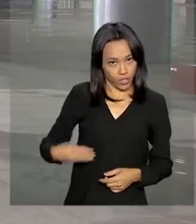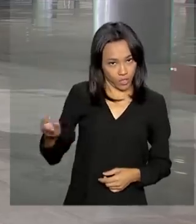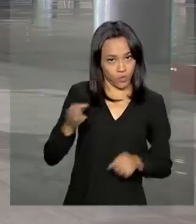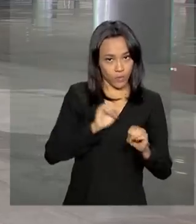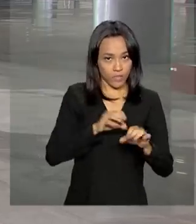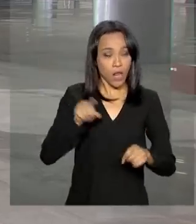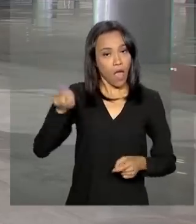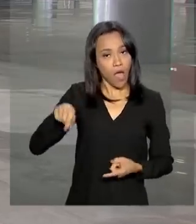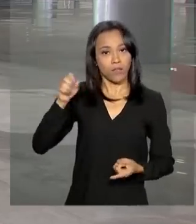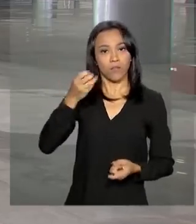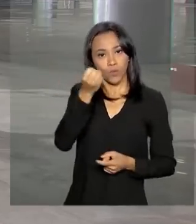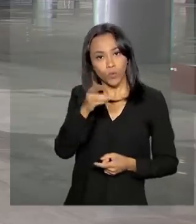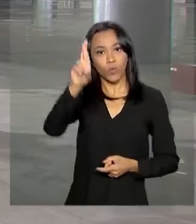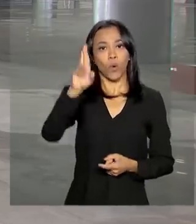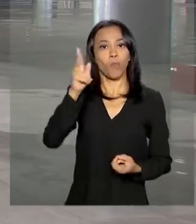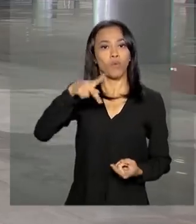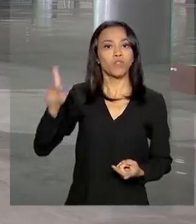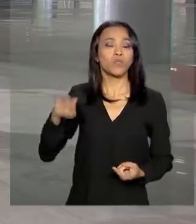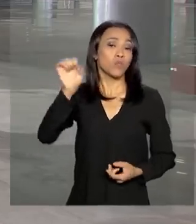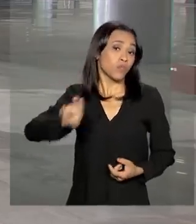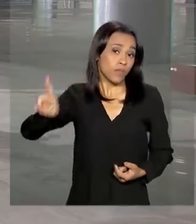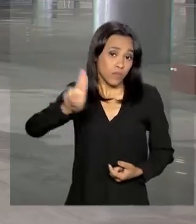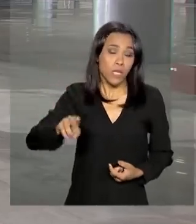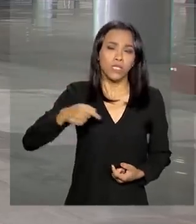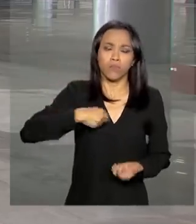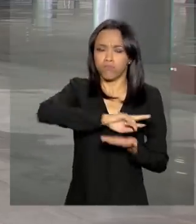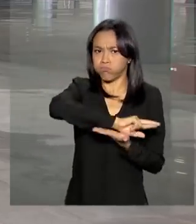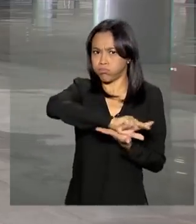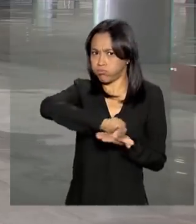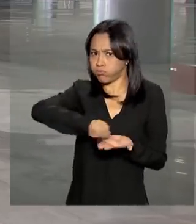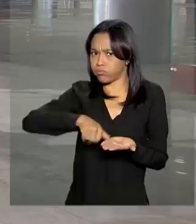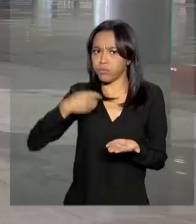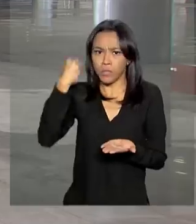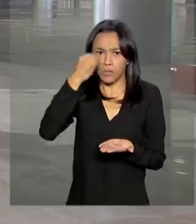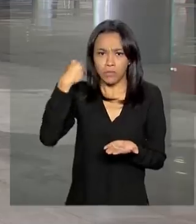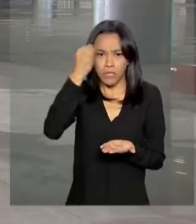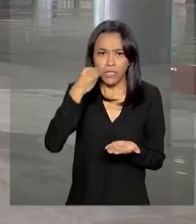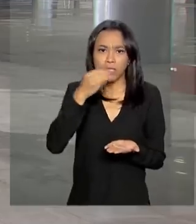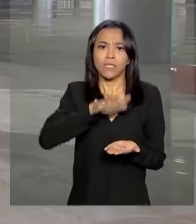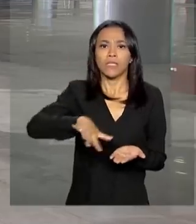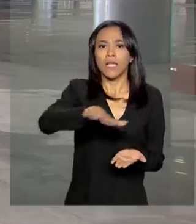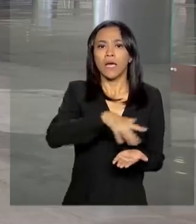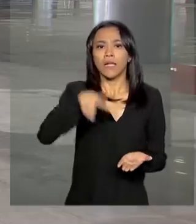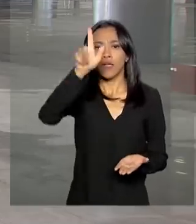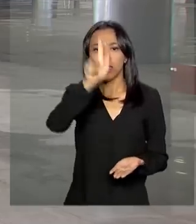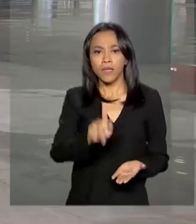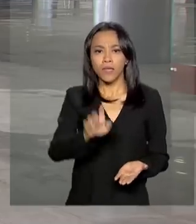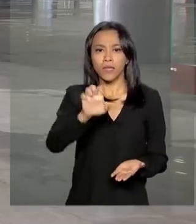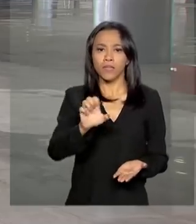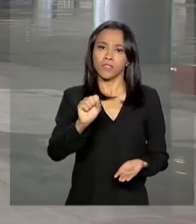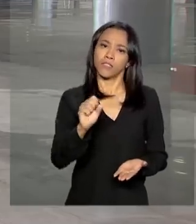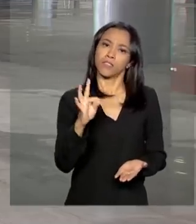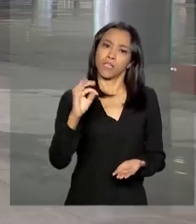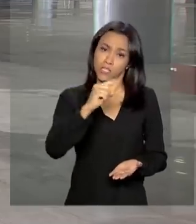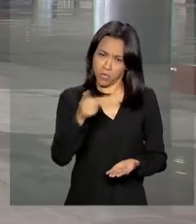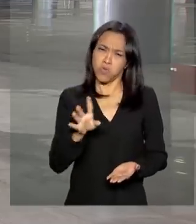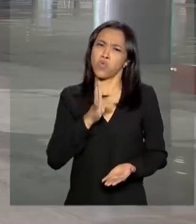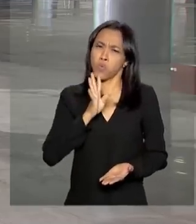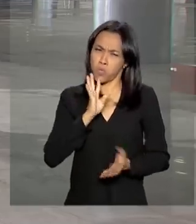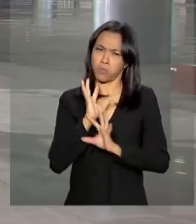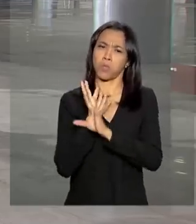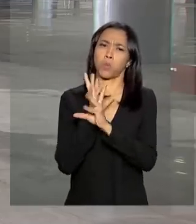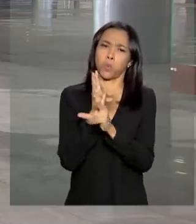doutor, professor universitário e possui ampla experiência em gestão e o conhecimento necessário para a